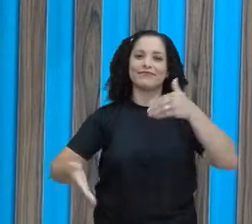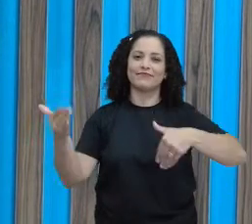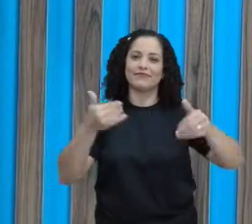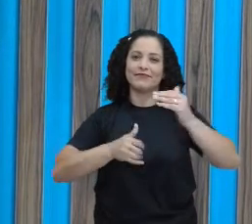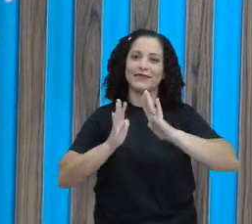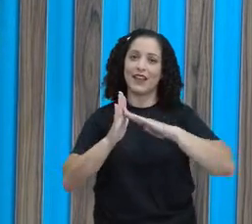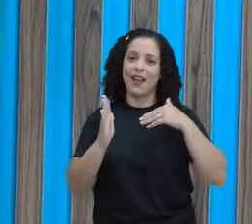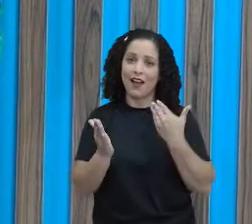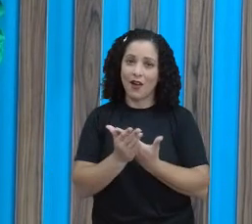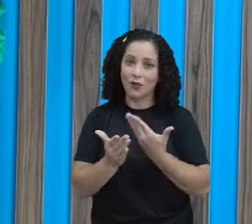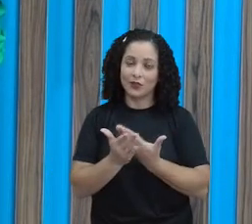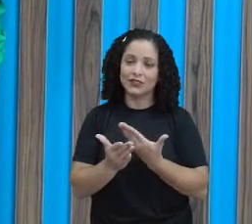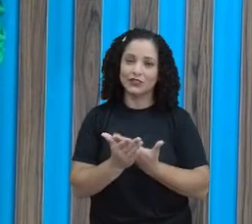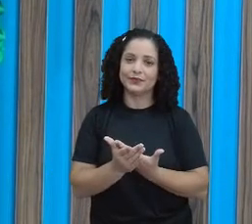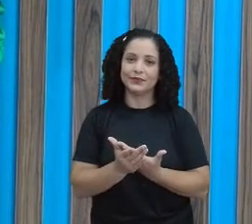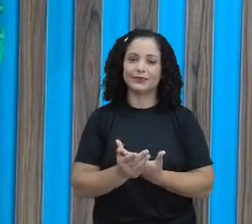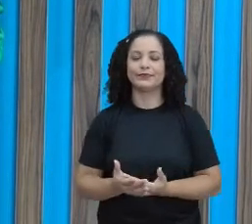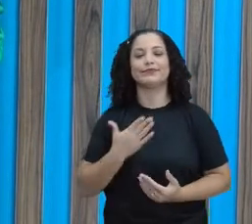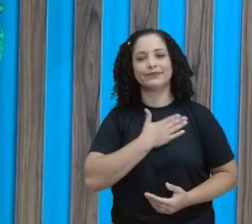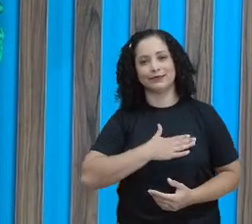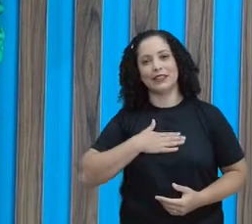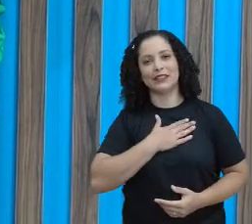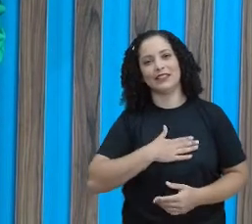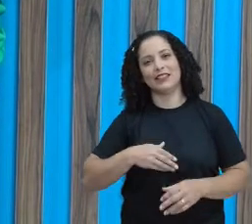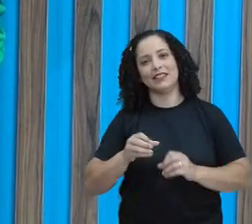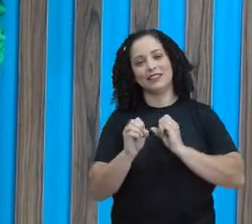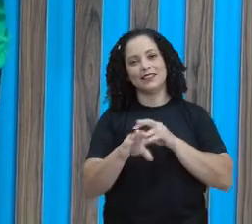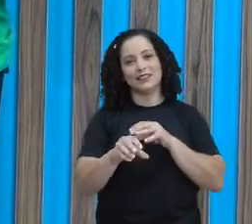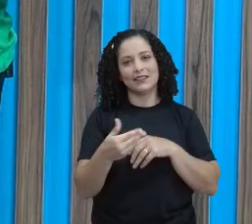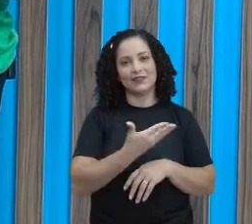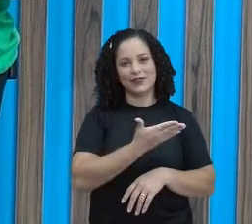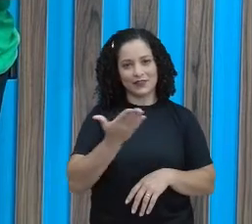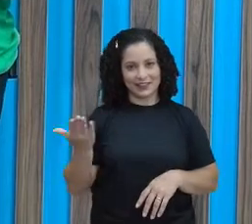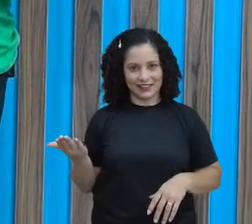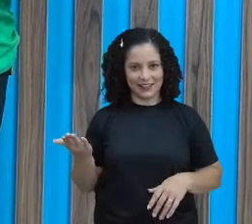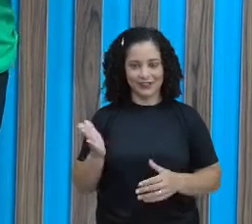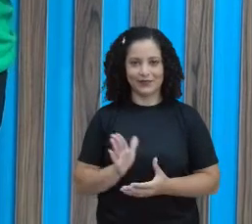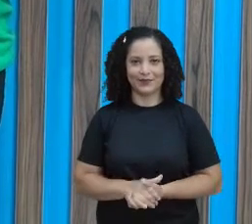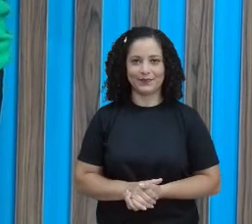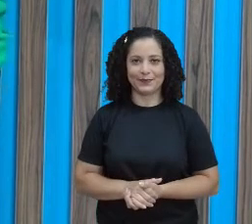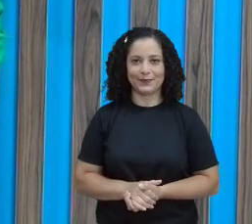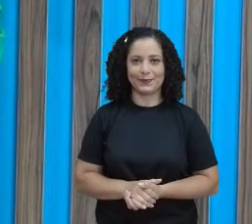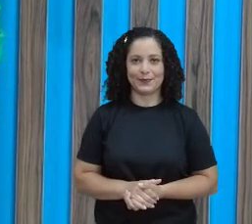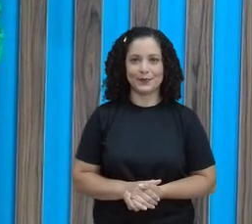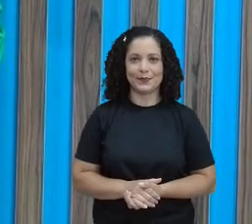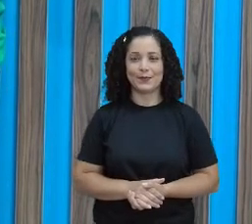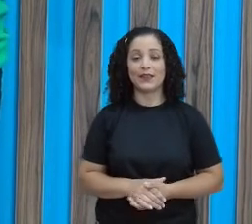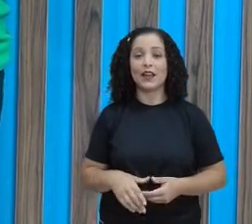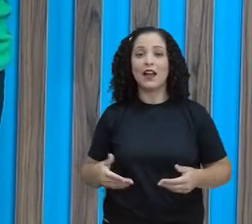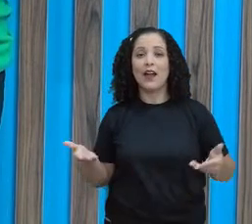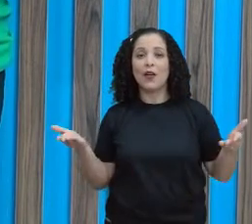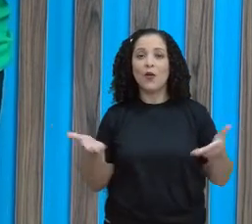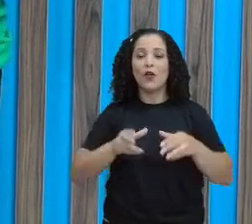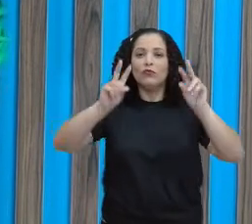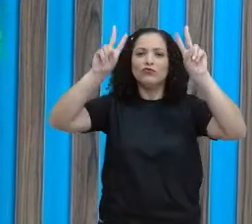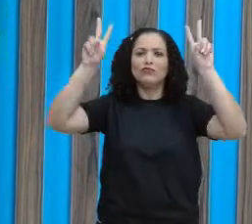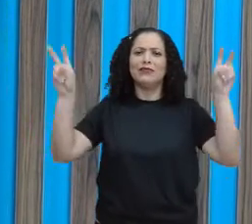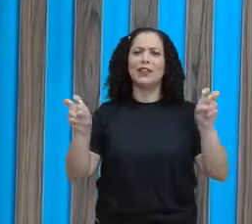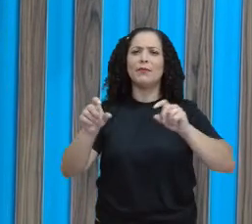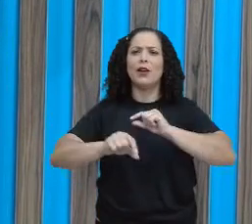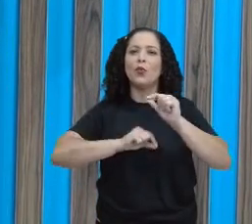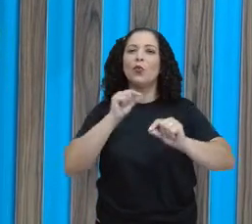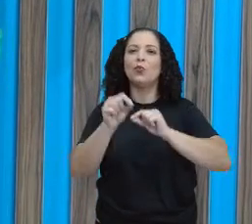aulas. É um prazer ensinar vocês todos, tá bom? Então, vamos lá, pessoal, continuar aqui com esse tema, né?